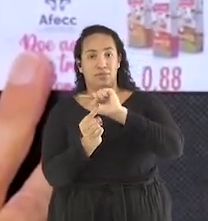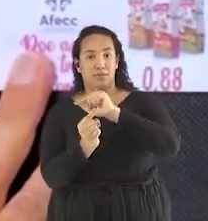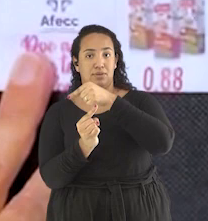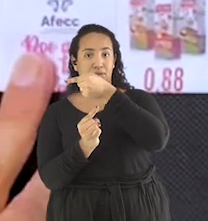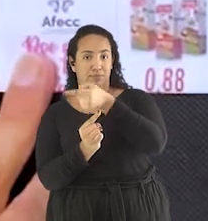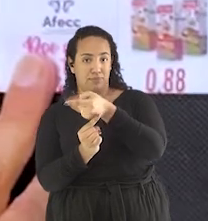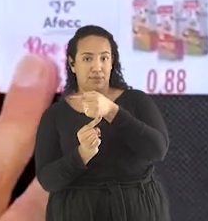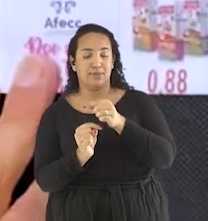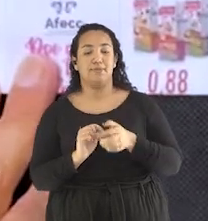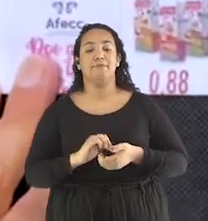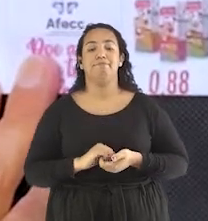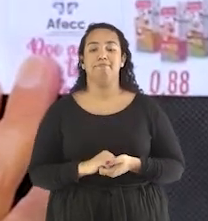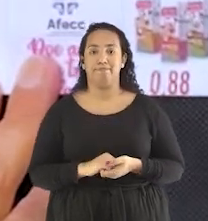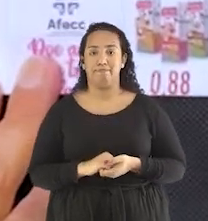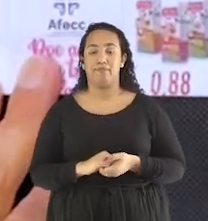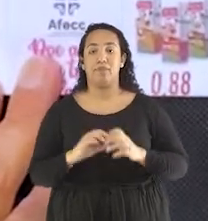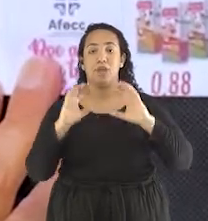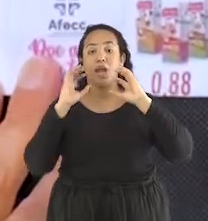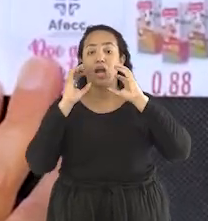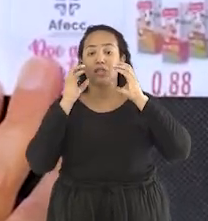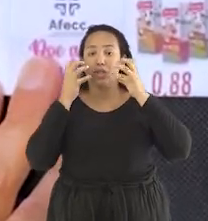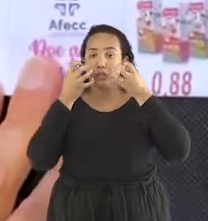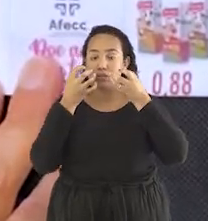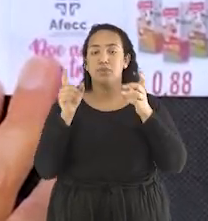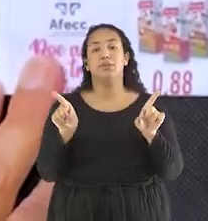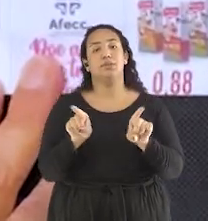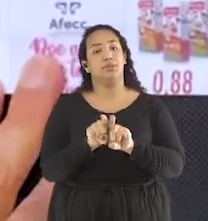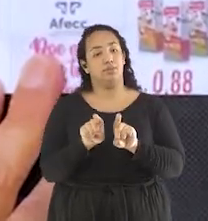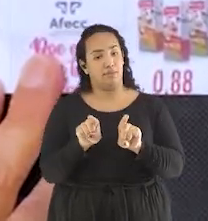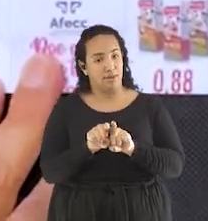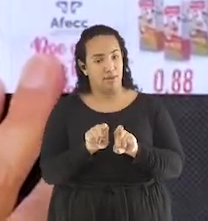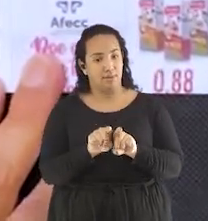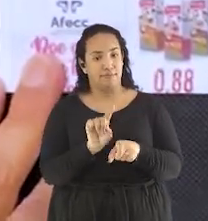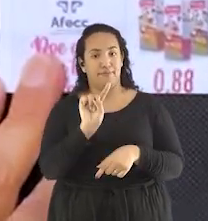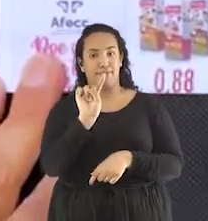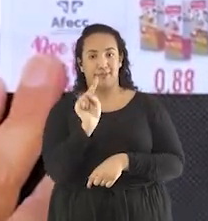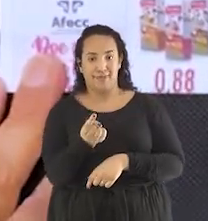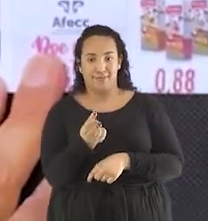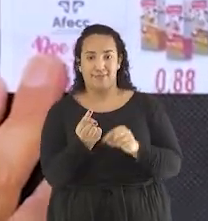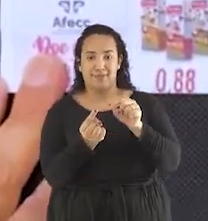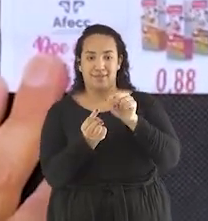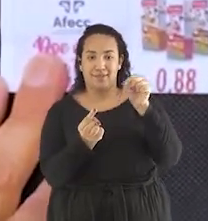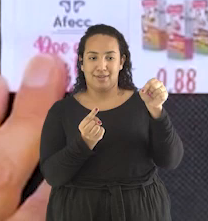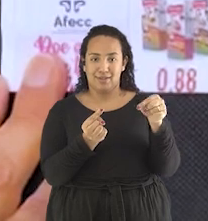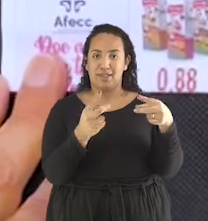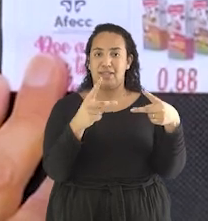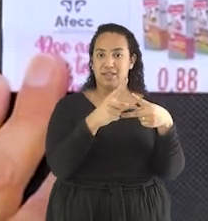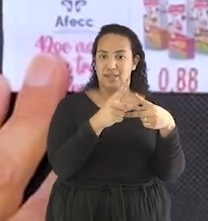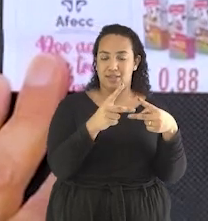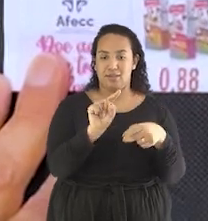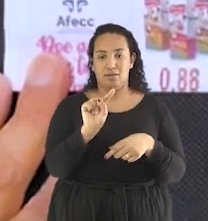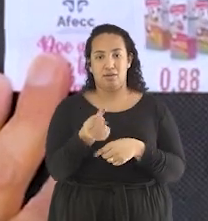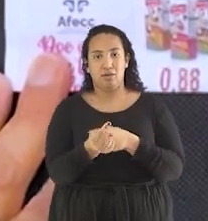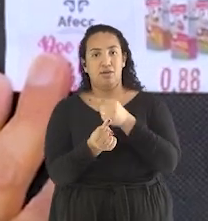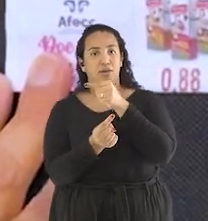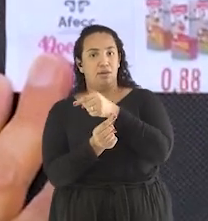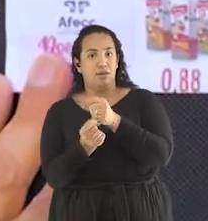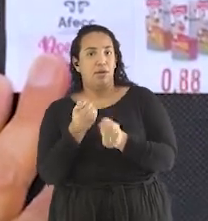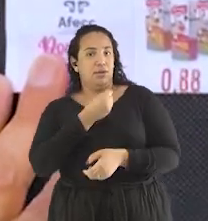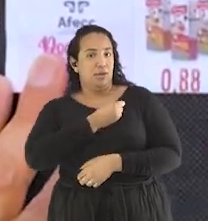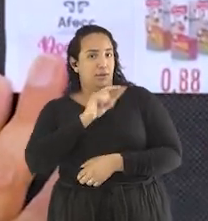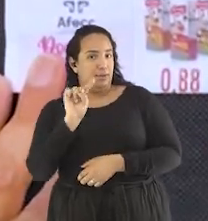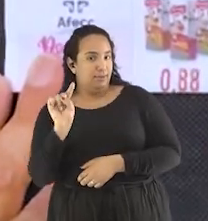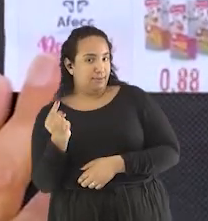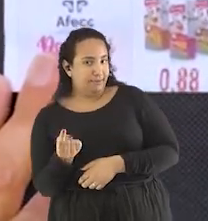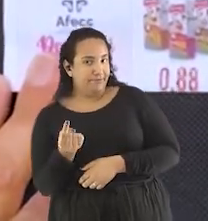vírgula. O milho, a lata de milho, também tem uma parte inteira antes da vírgula e uma parte decimal depois